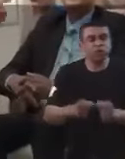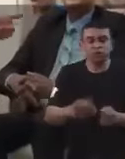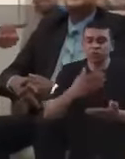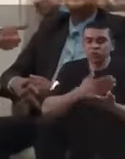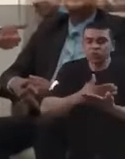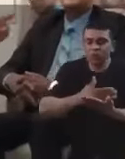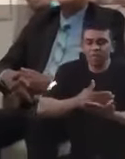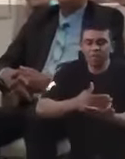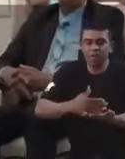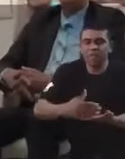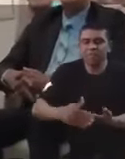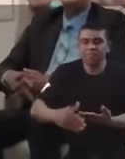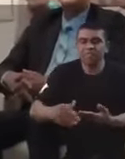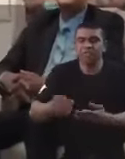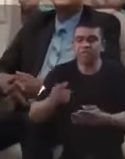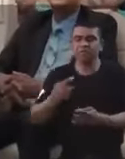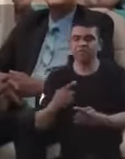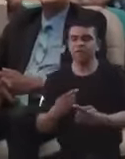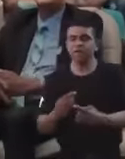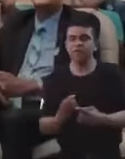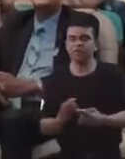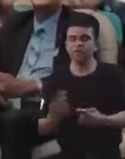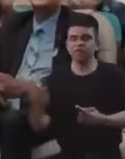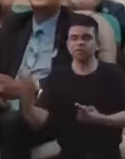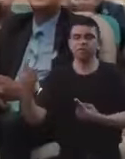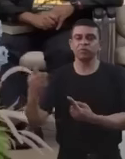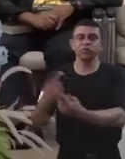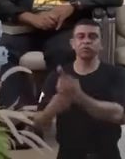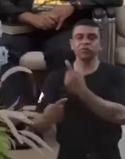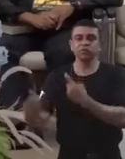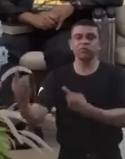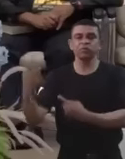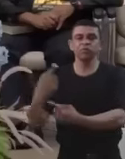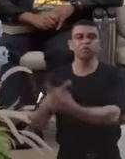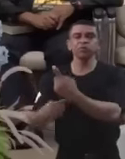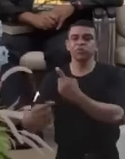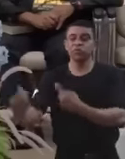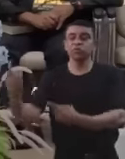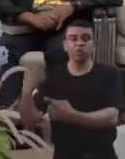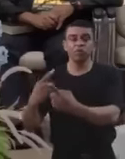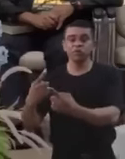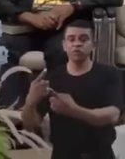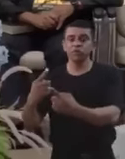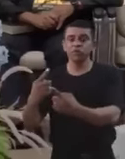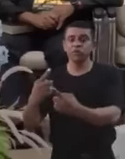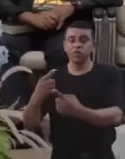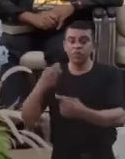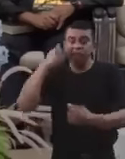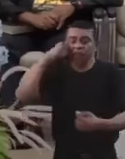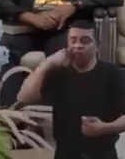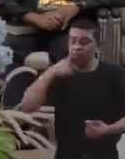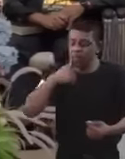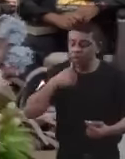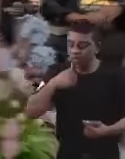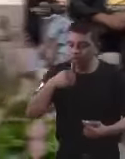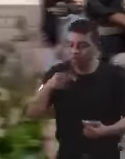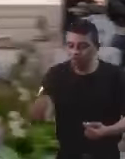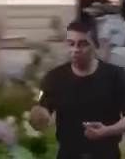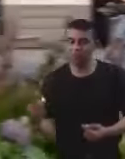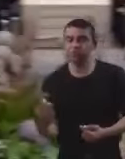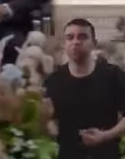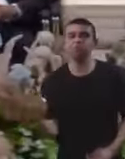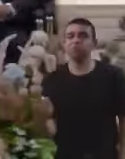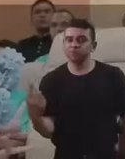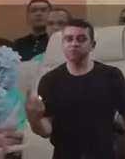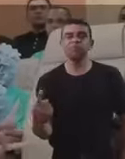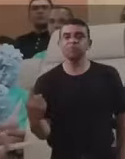sozinha, ferida, arrependida. Olha a diferença. Quem chamou Jesus de mestre, vazou. Ela continuou. Quem chamou Jesus de